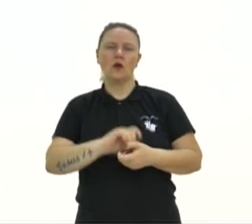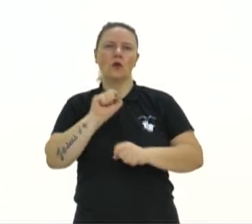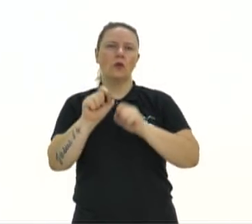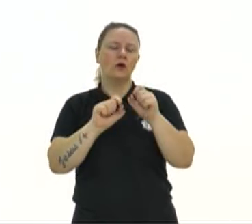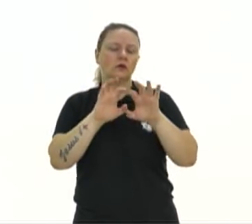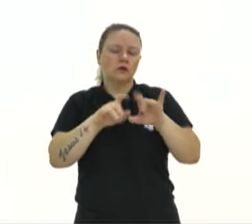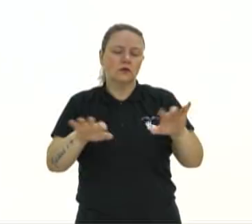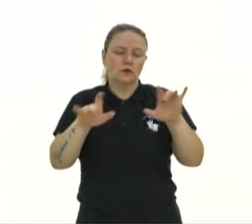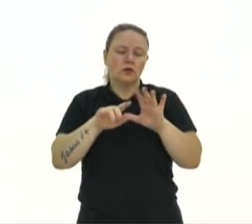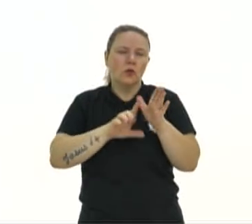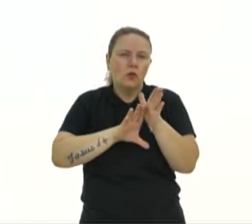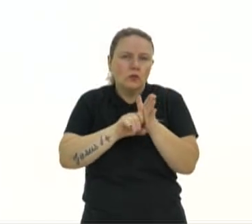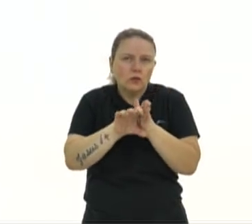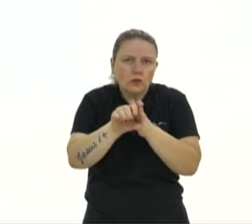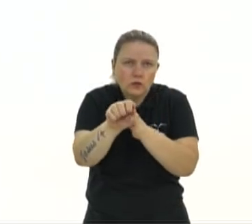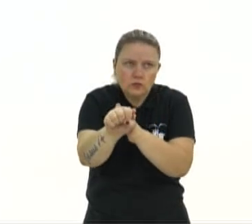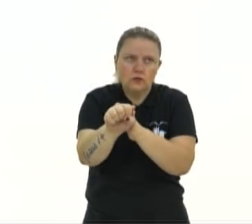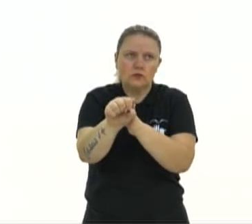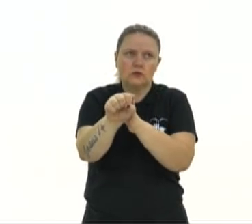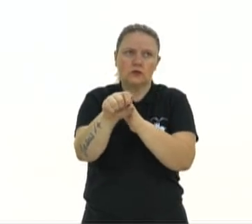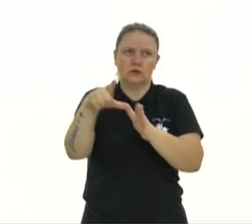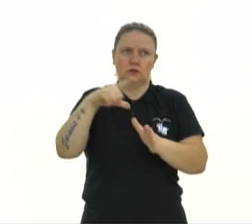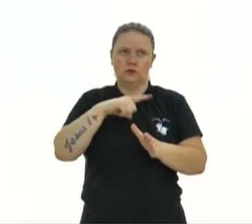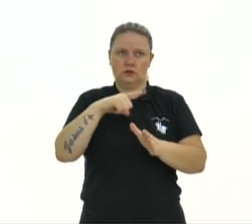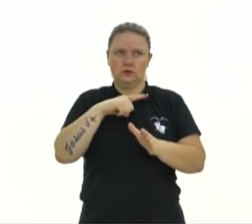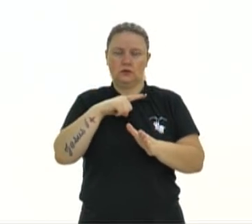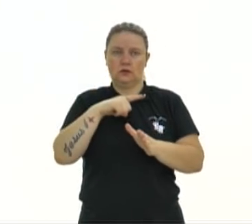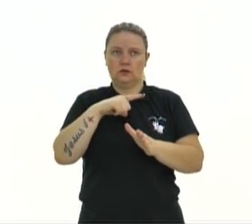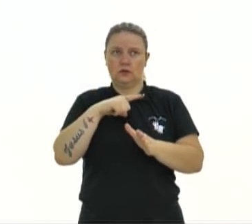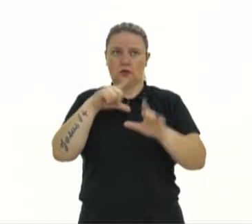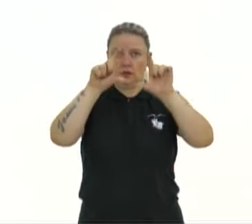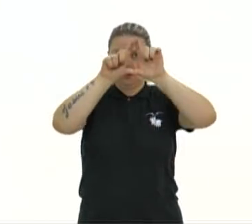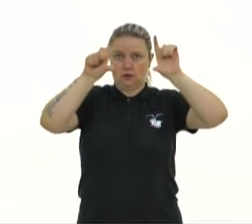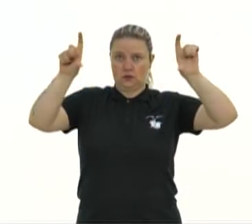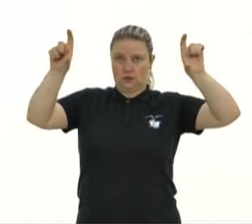nós temos a imagem ali do espaço onde a pessoa